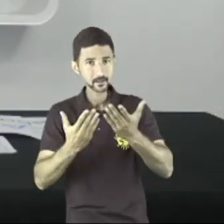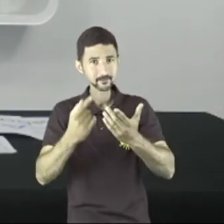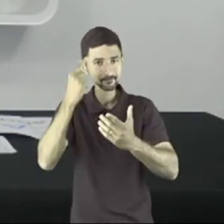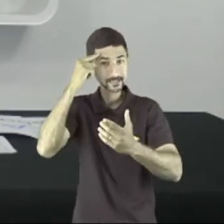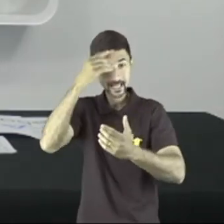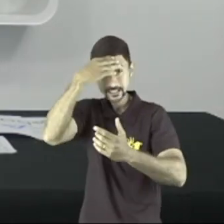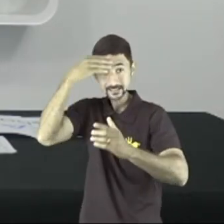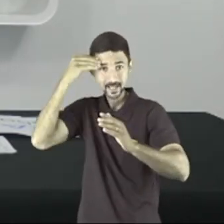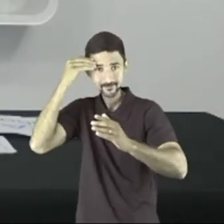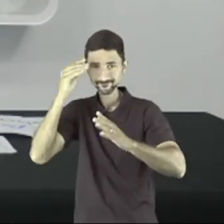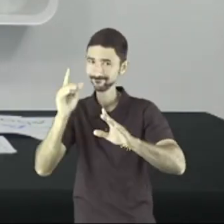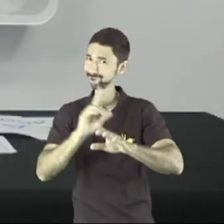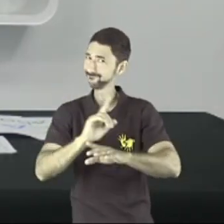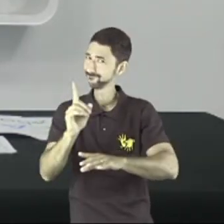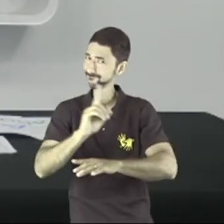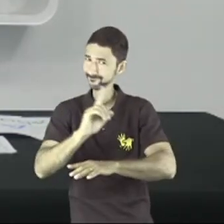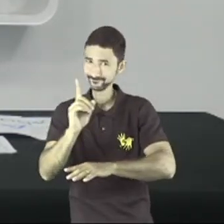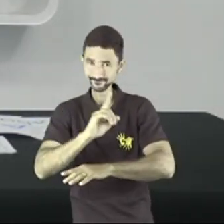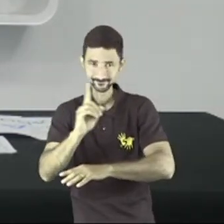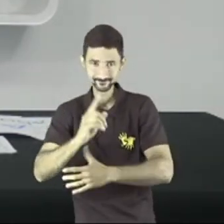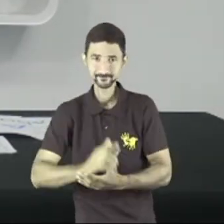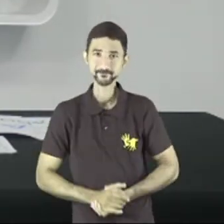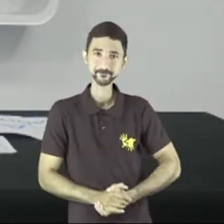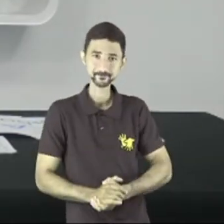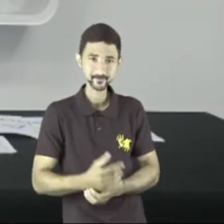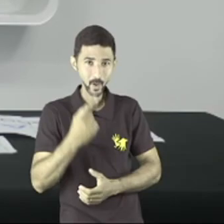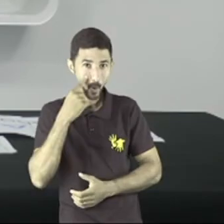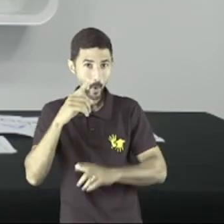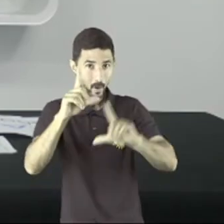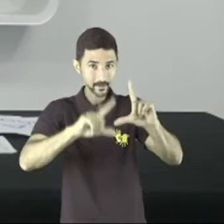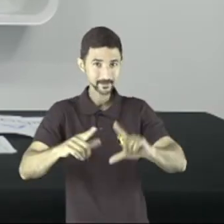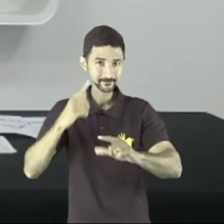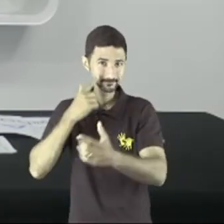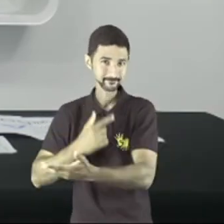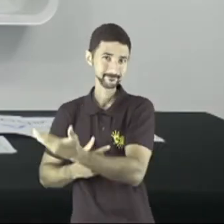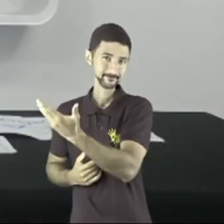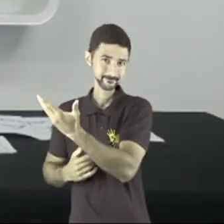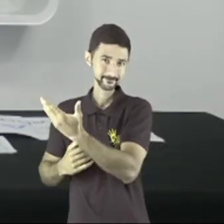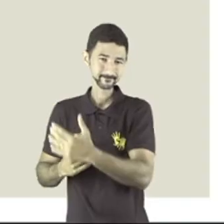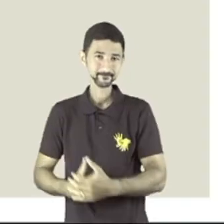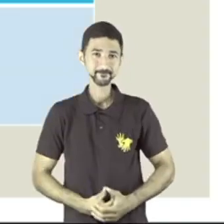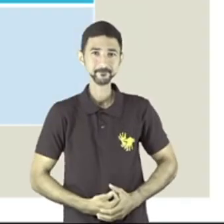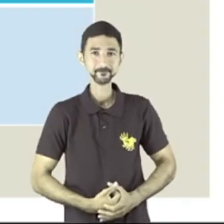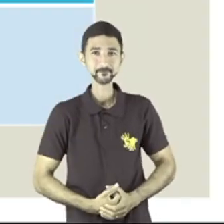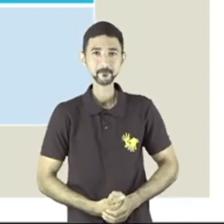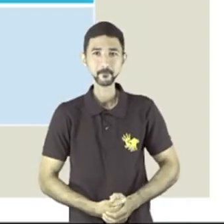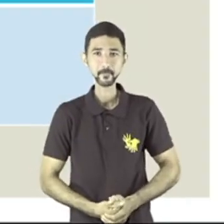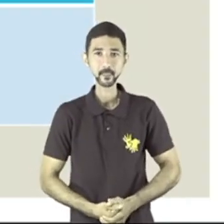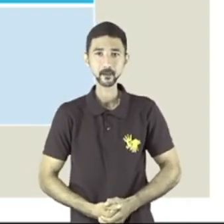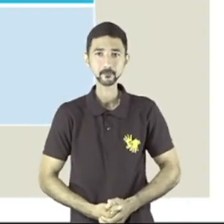pensaram que eu ia esquecer. Não. Olhem nas imagens comigo a nossa tarefa de casa.